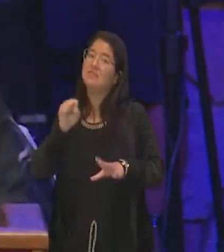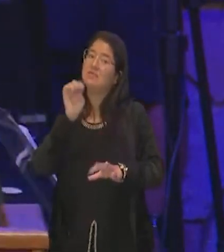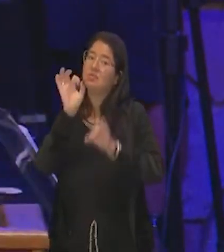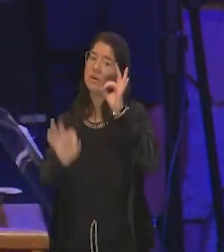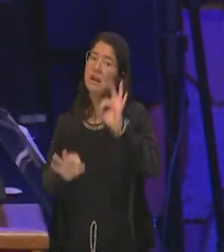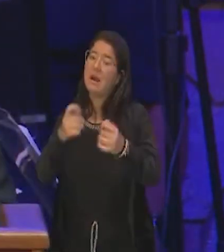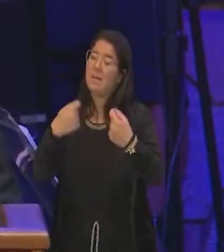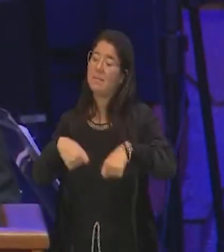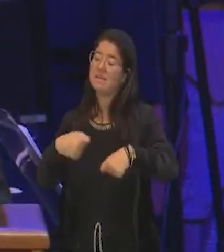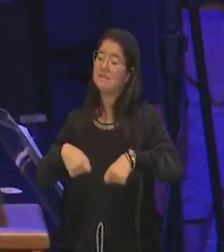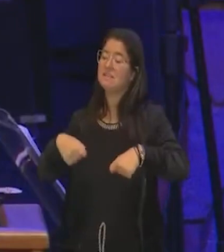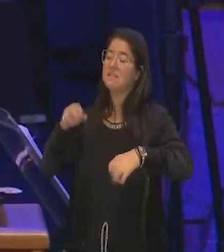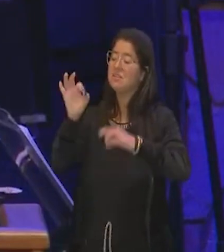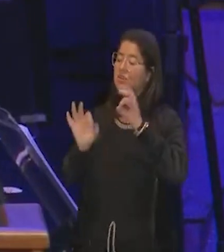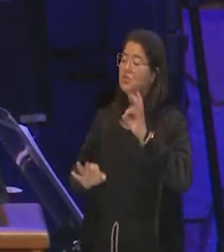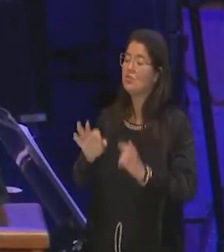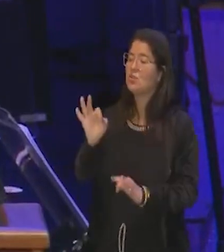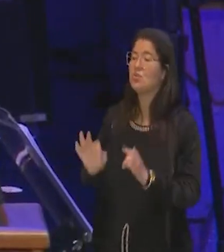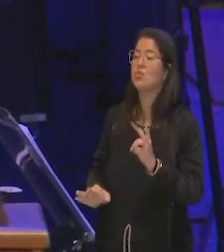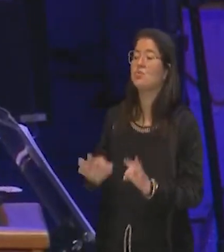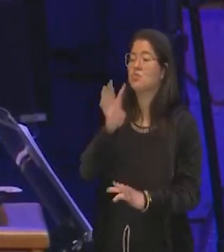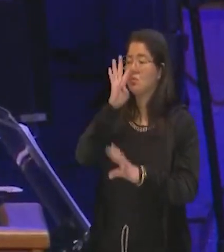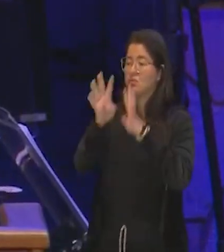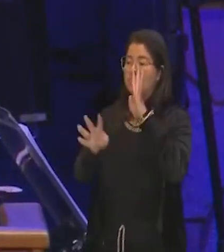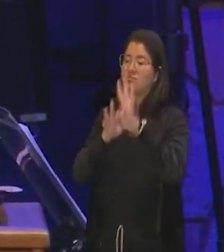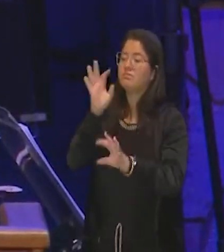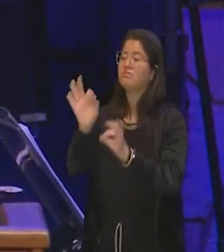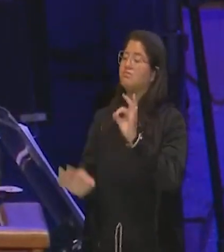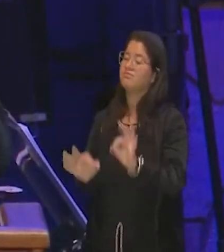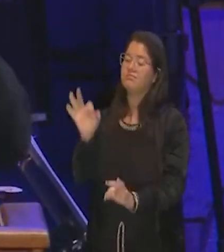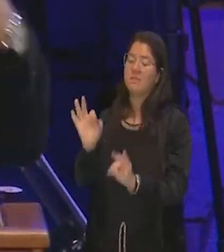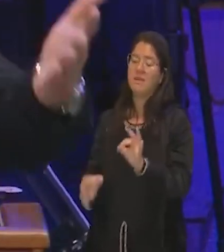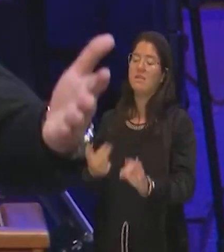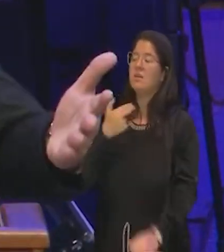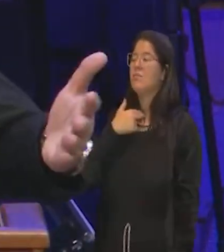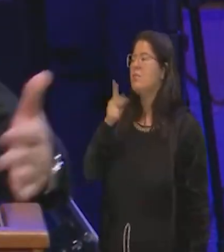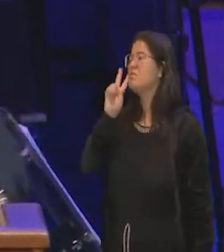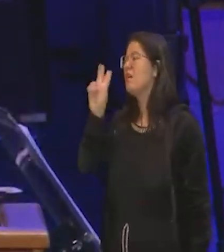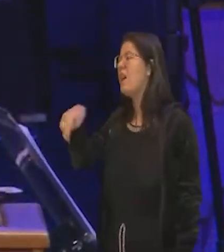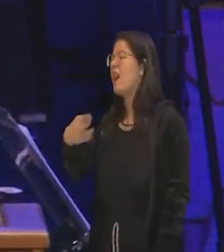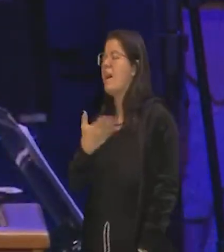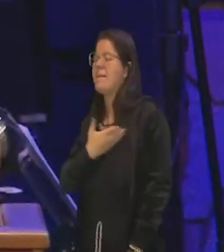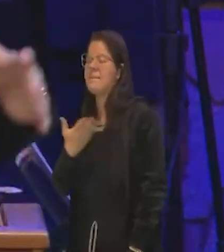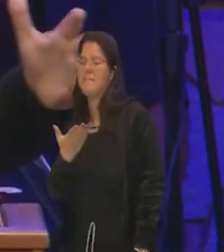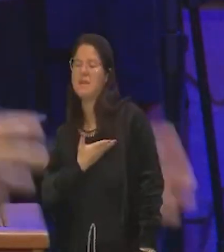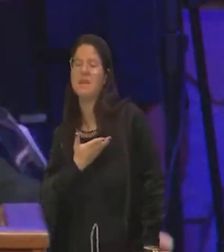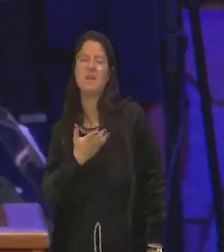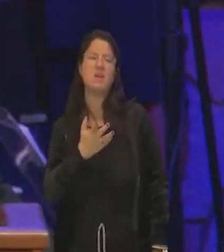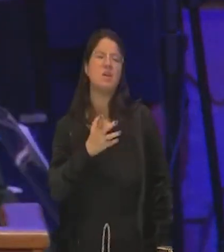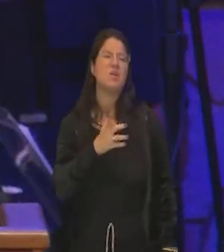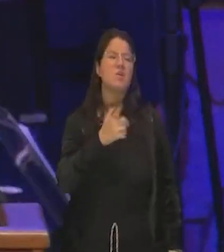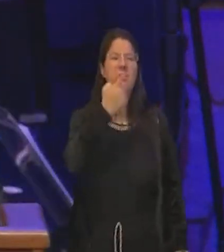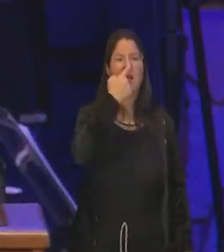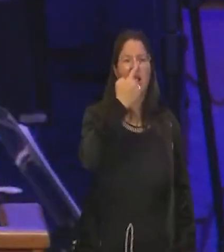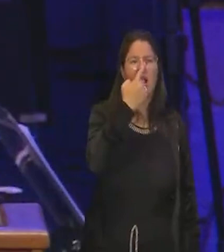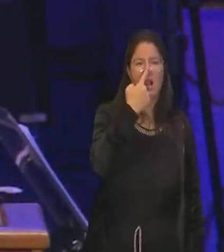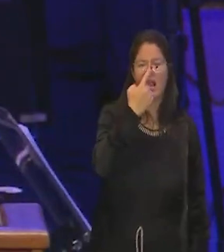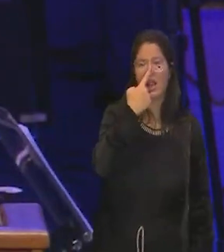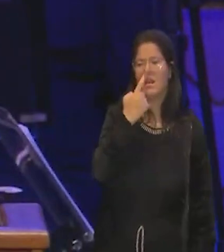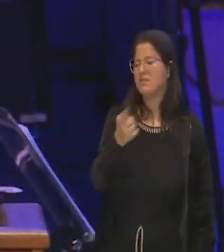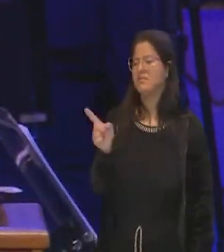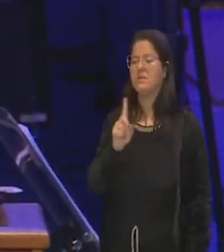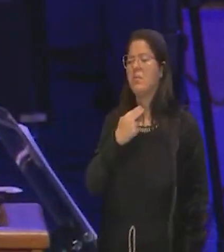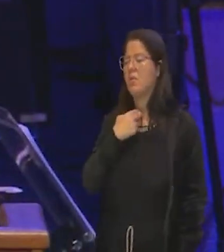quando precisa trazer um parecer, ele não pode olhar se é amigo, se é colega, se é uma pessoa da sua intimidade, e